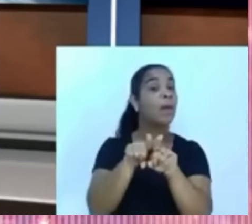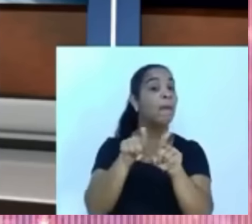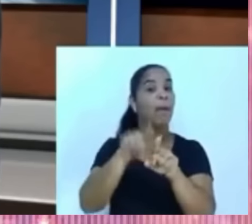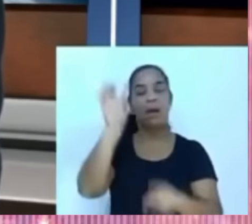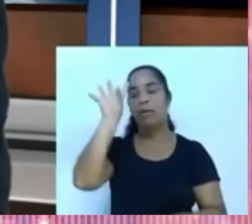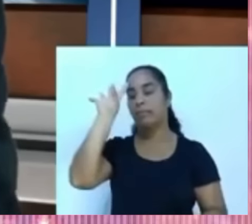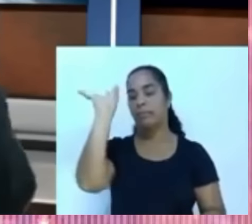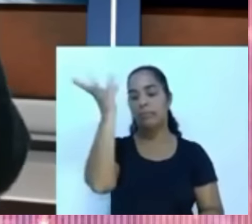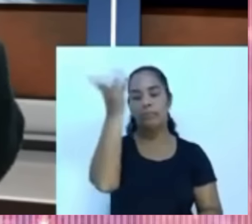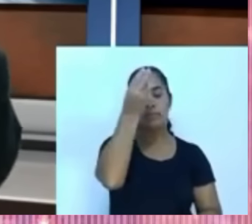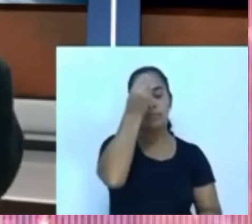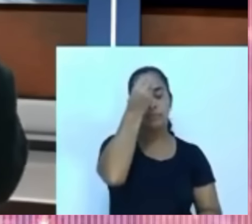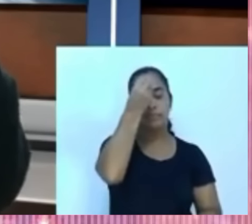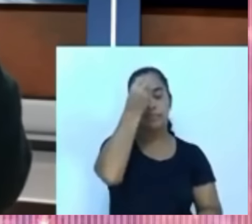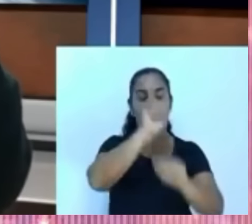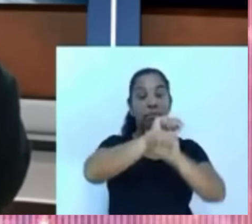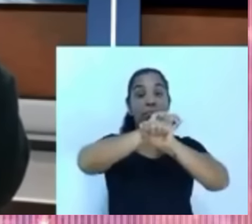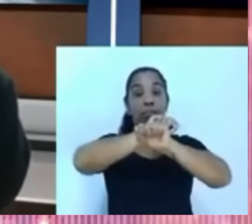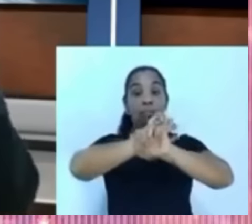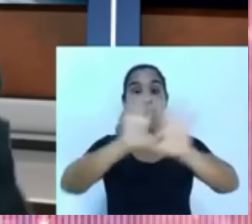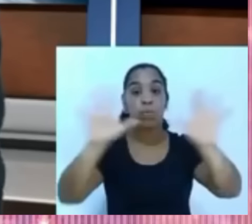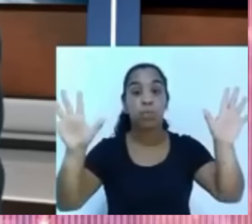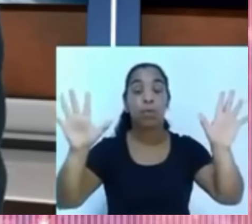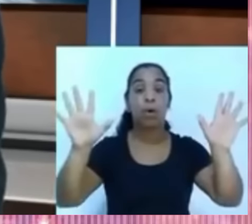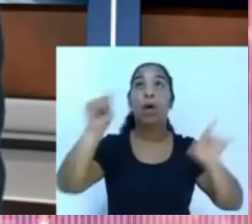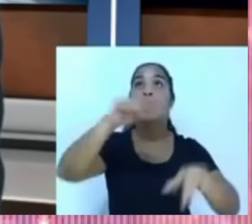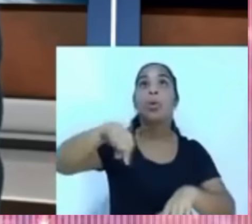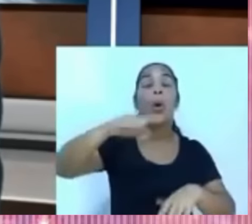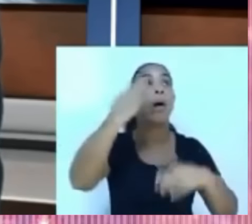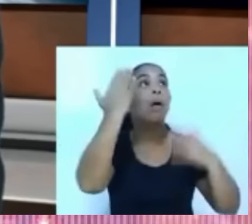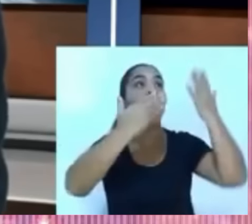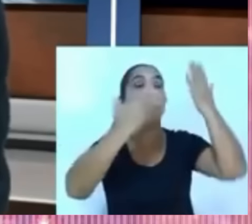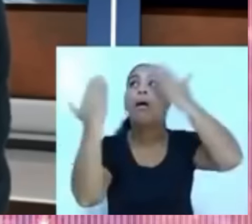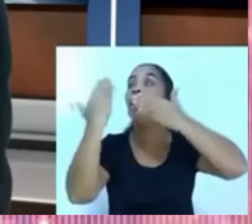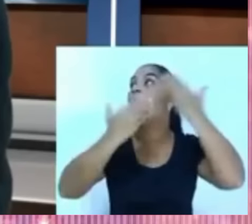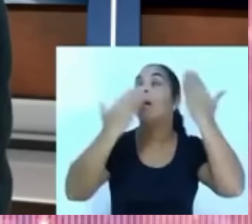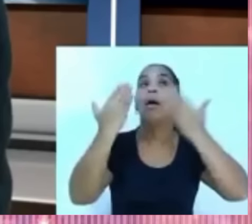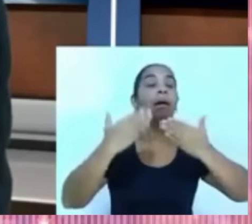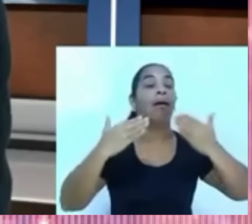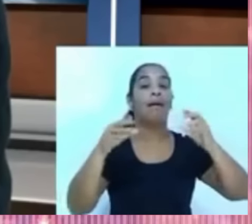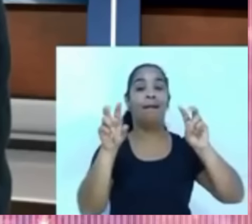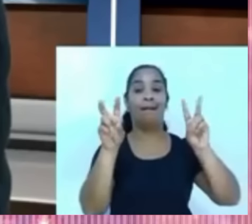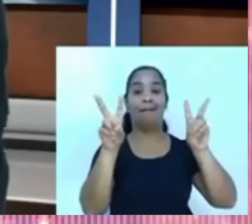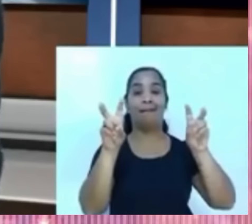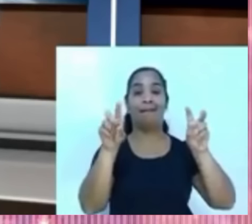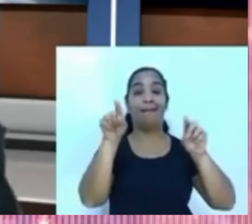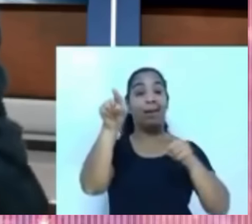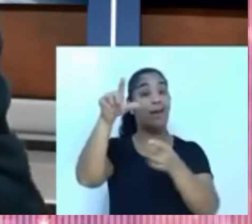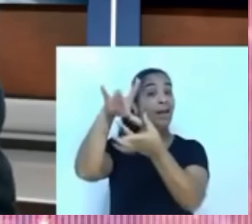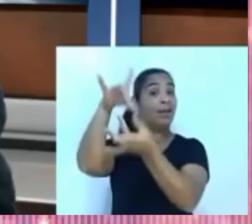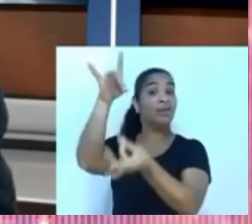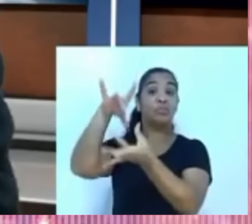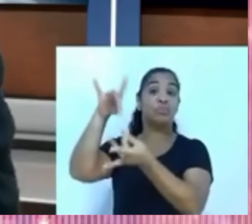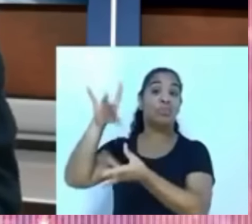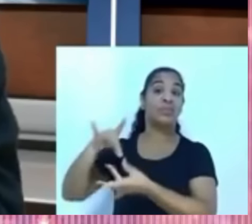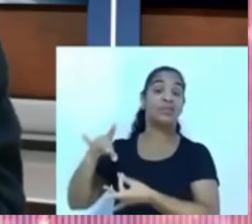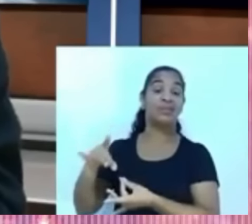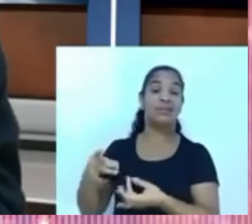nos mostrar o mundo invisível entre aspas que é o mundo Imortal nesta